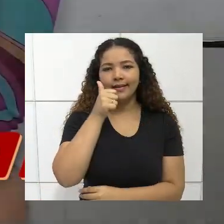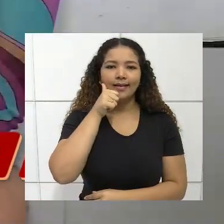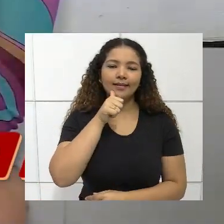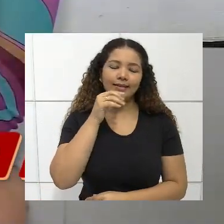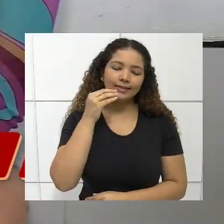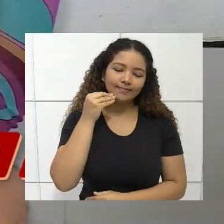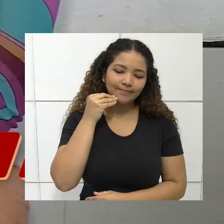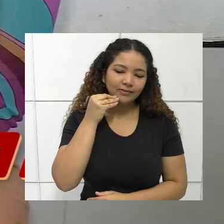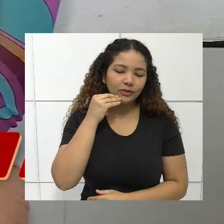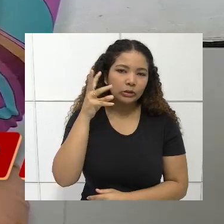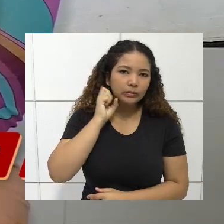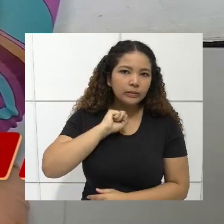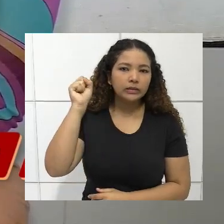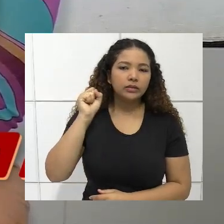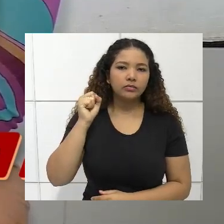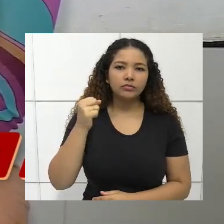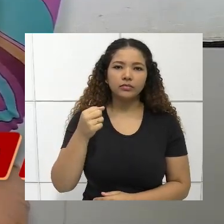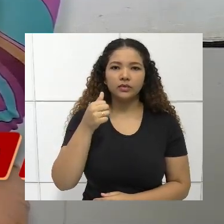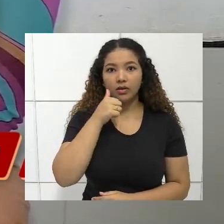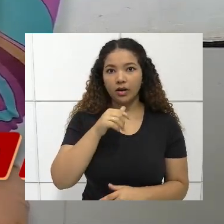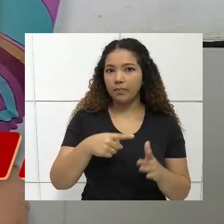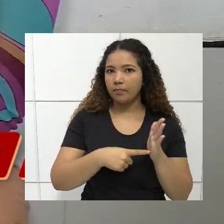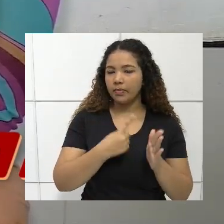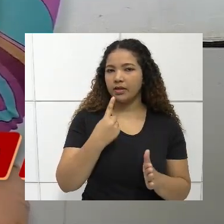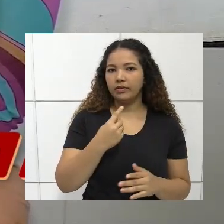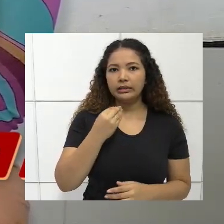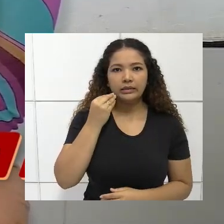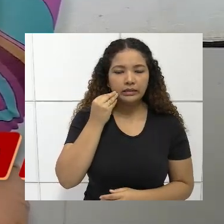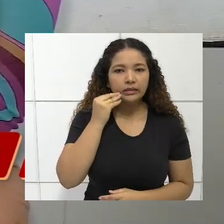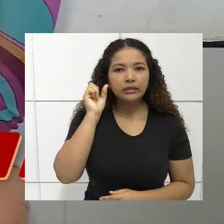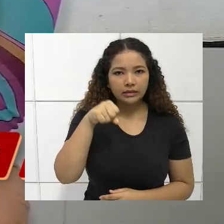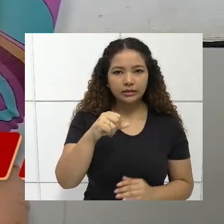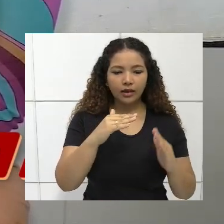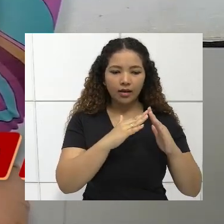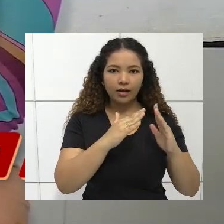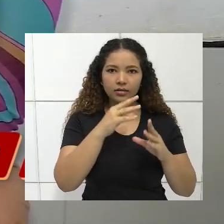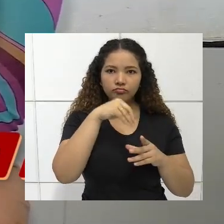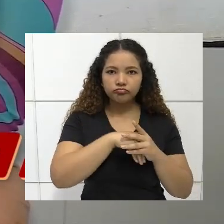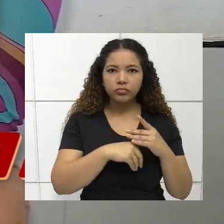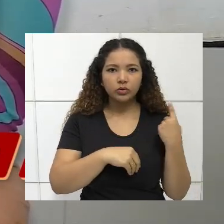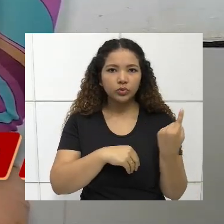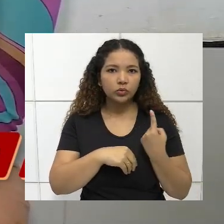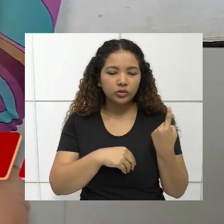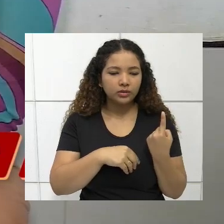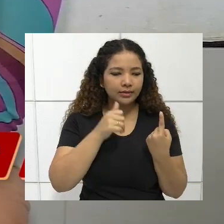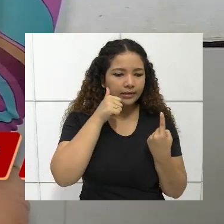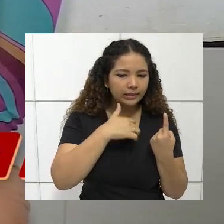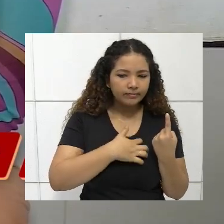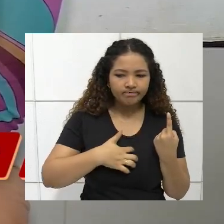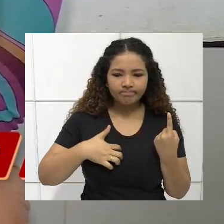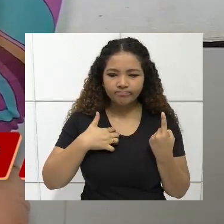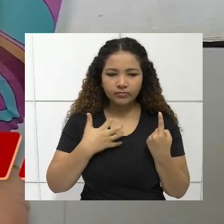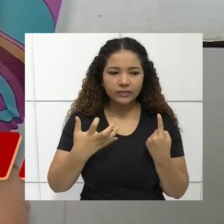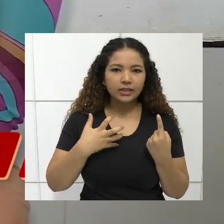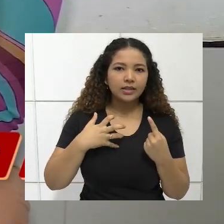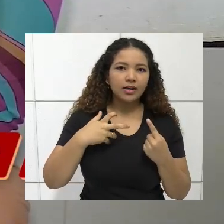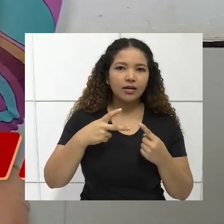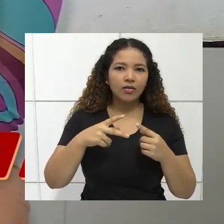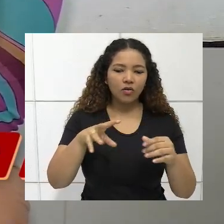A primeira vez eu tentei mesmo, só eu dentro de casa, entendeu? Tentei me jogar numa corda